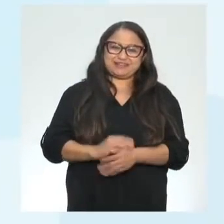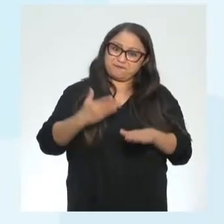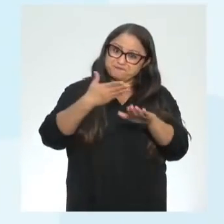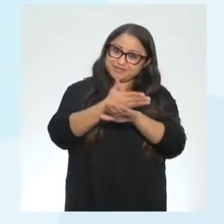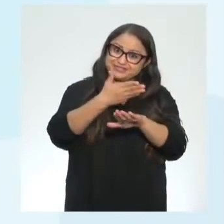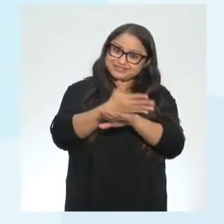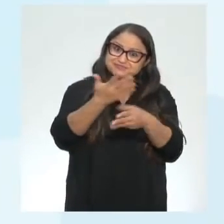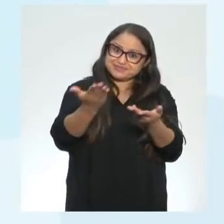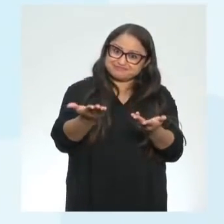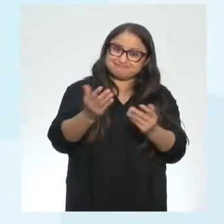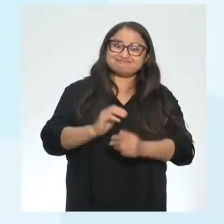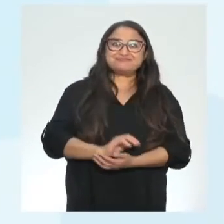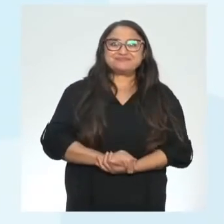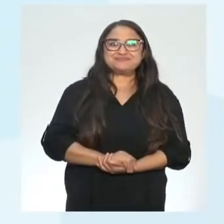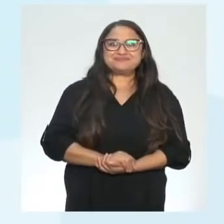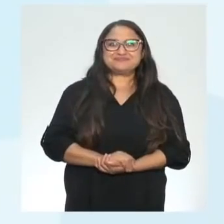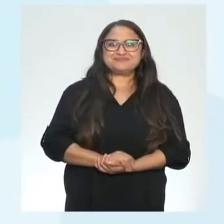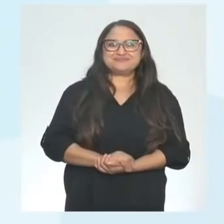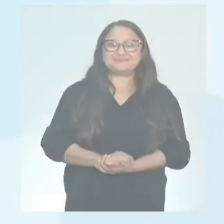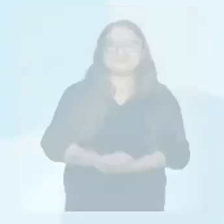Participe!